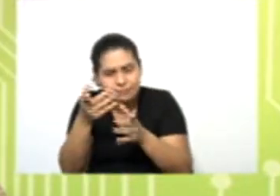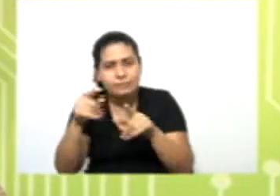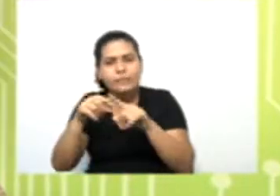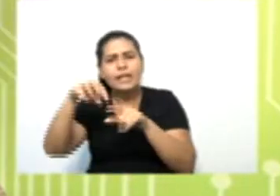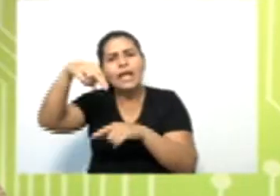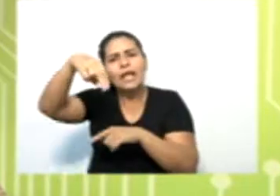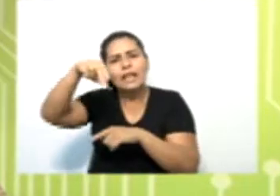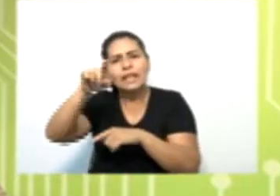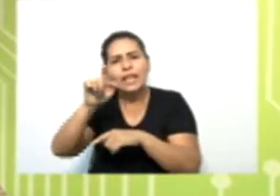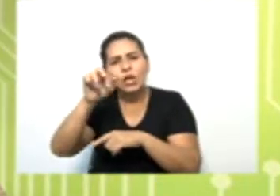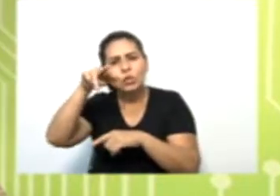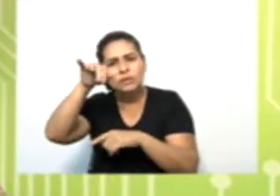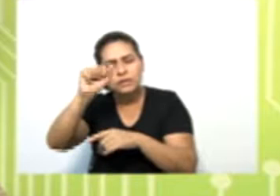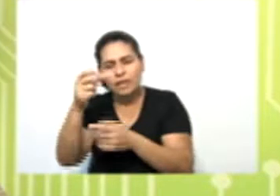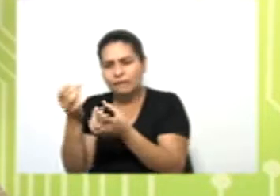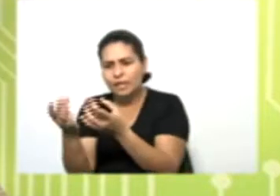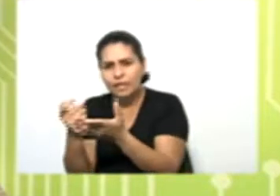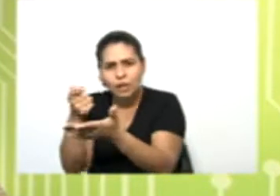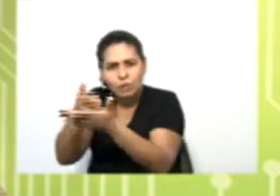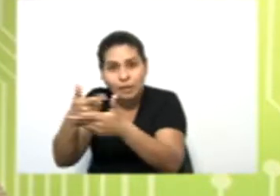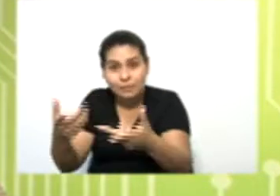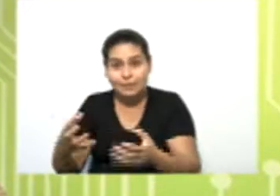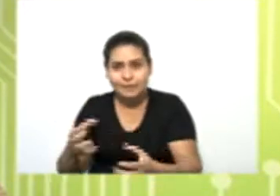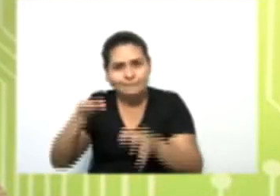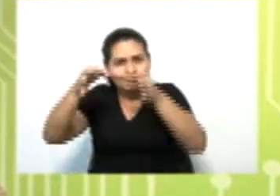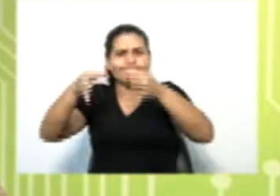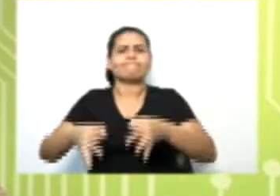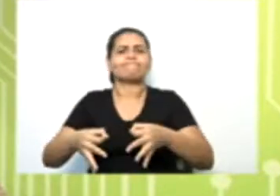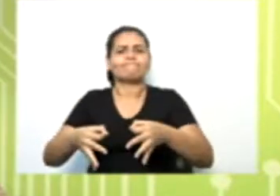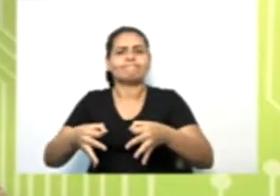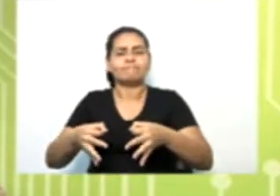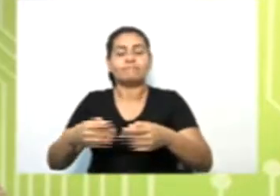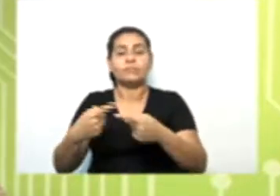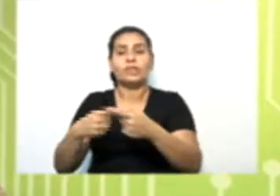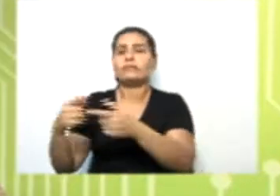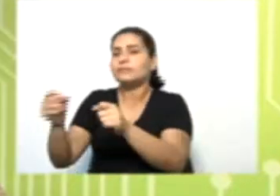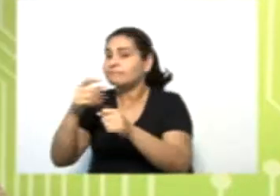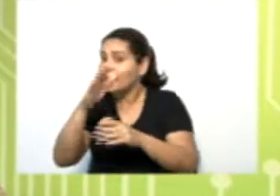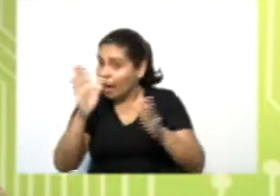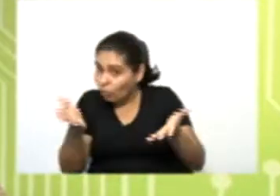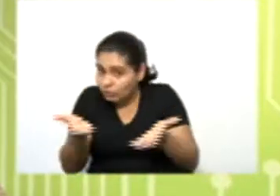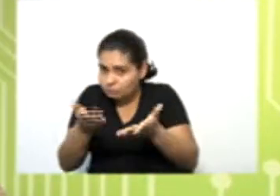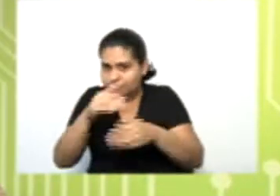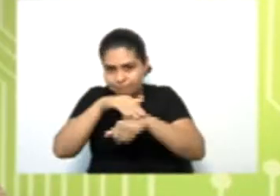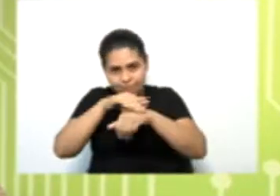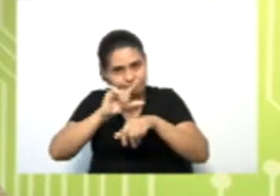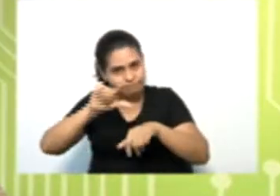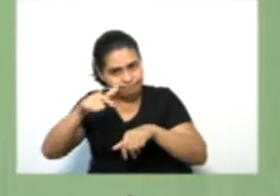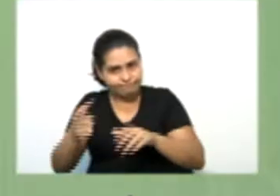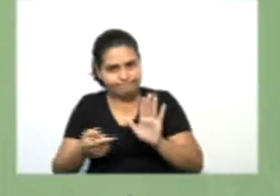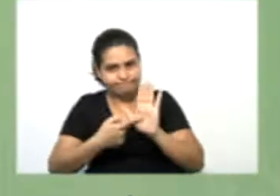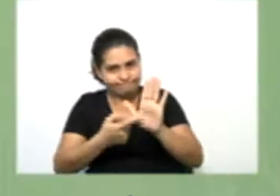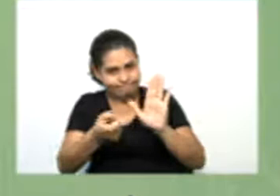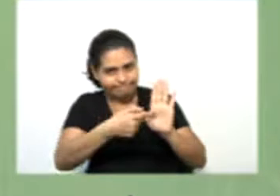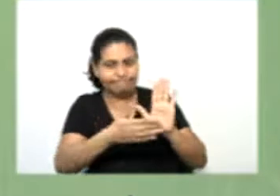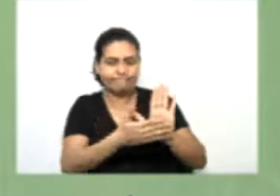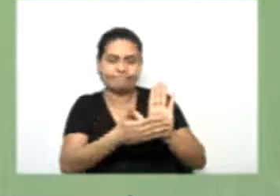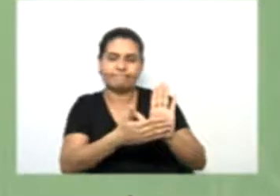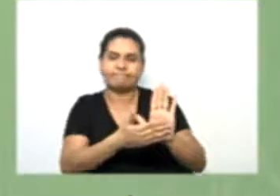negociar, precisa embasar, precisa ter segurança no que você está falando. Mas já a gente fala sobre isso, tá bom? Vamos voltar para o slide? Olha